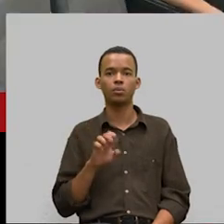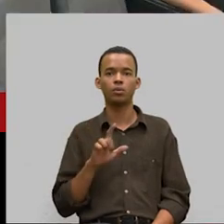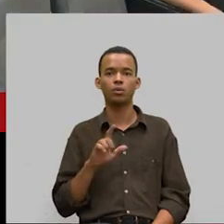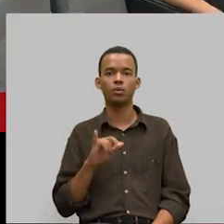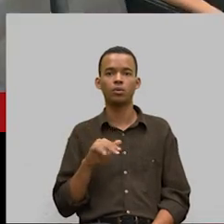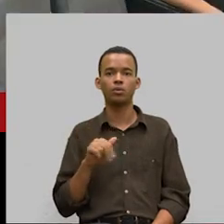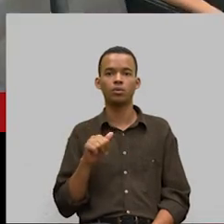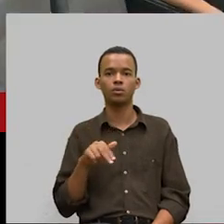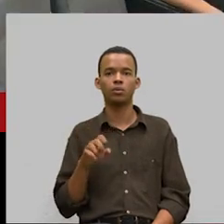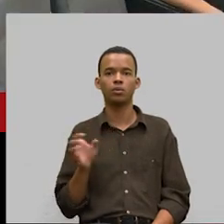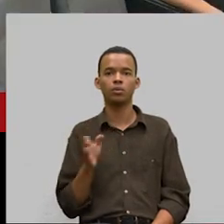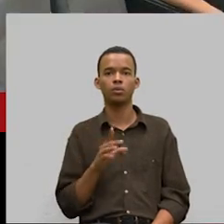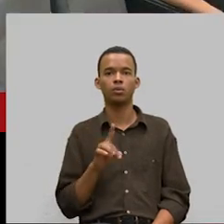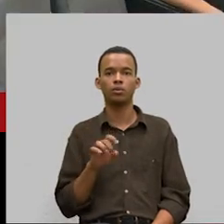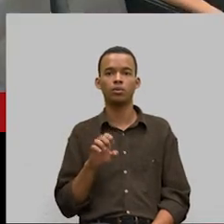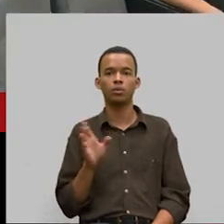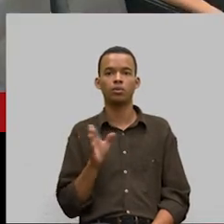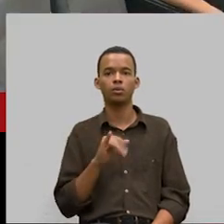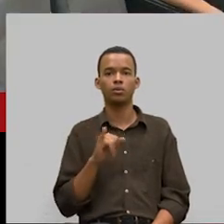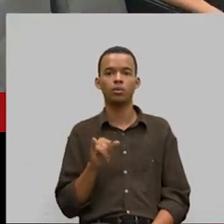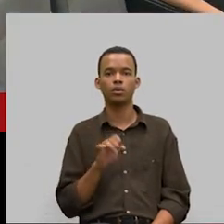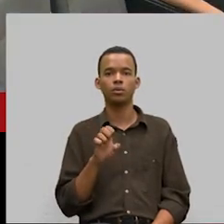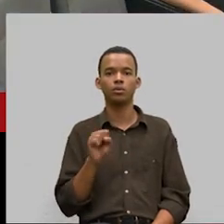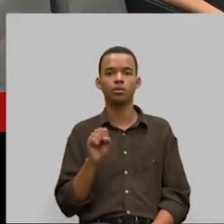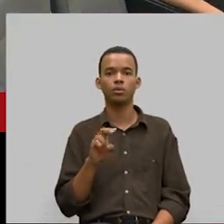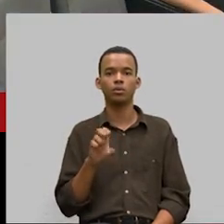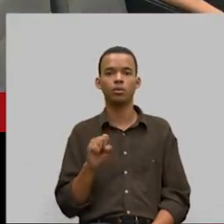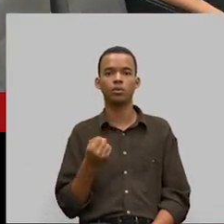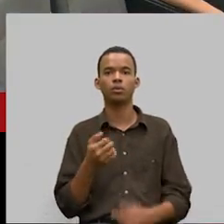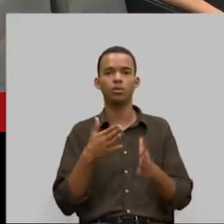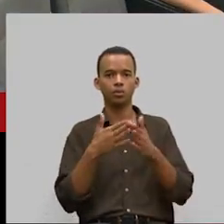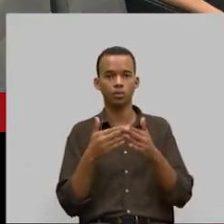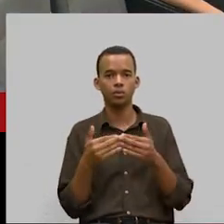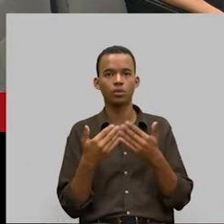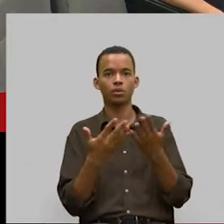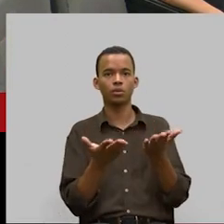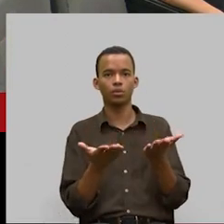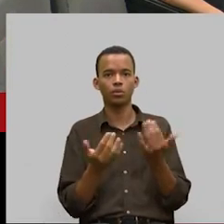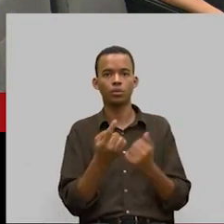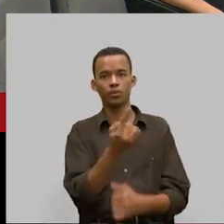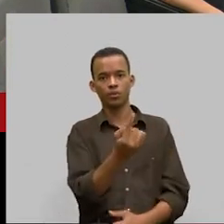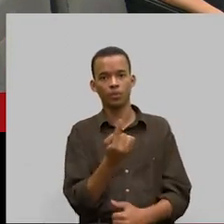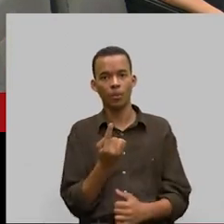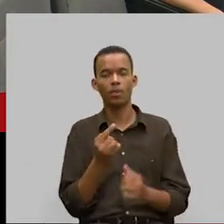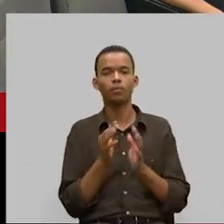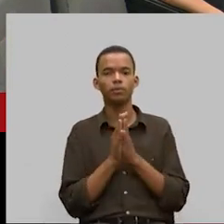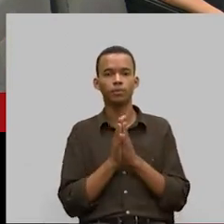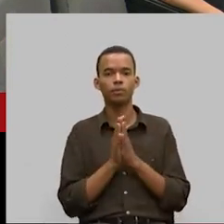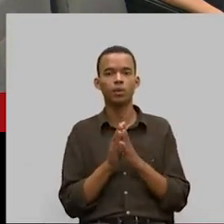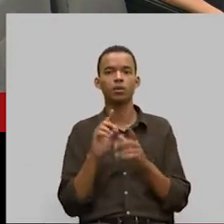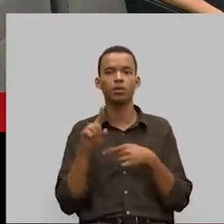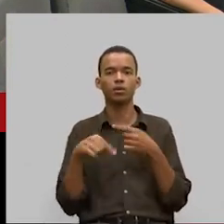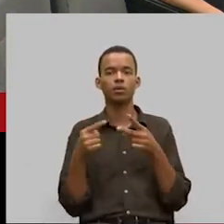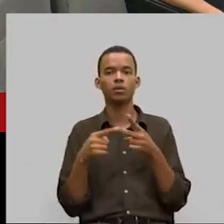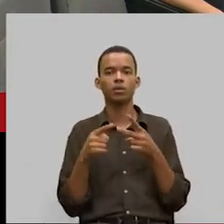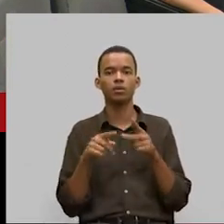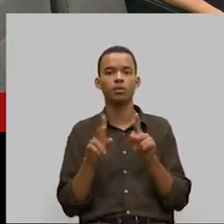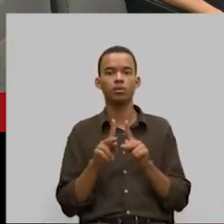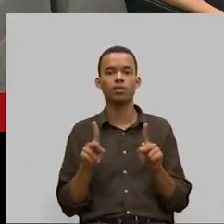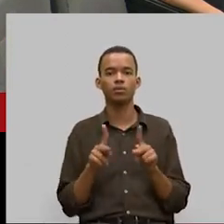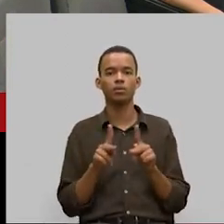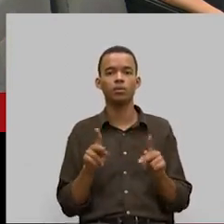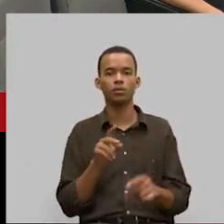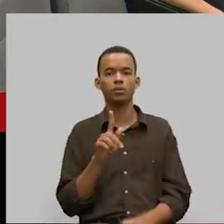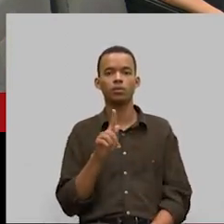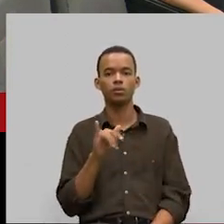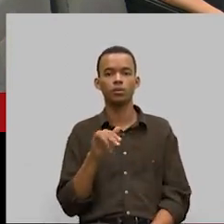por favor elciane faz venha cá depois nós vamos ouvir a professora